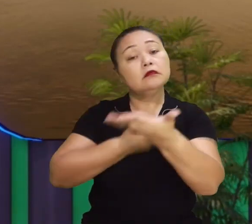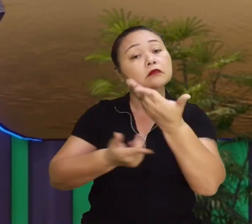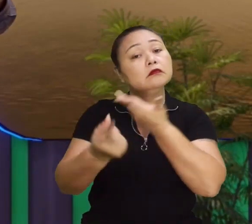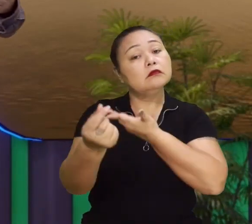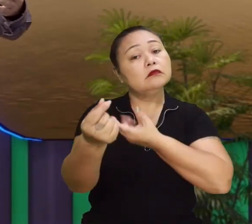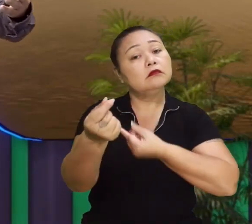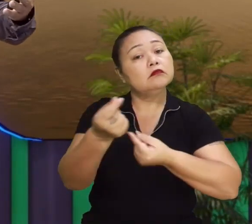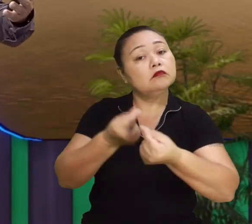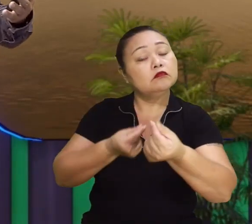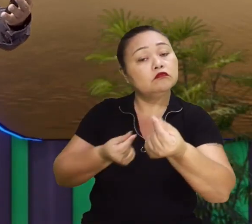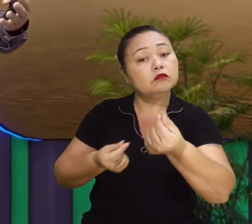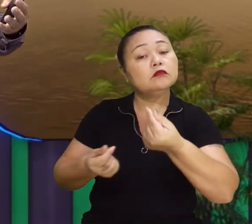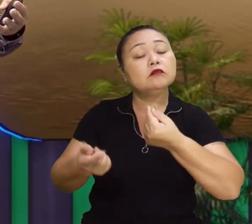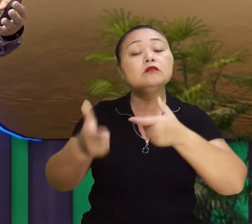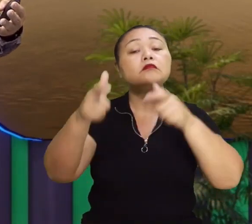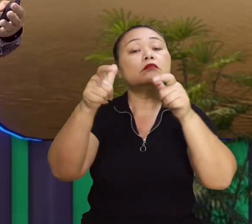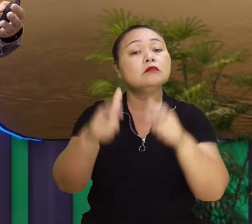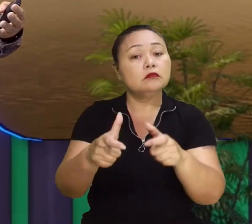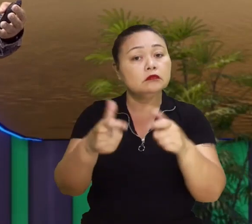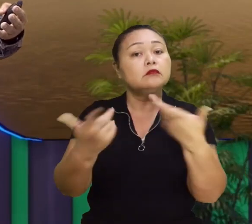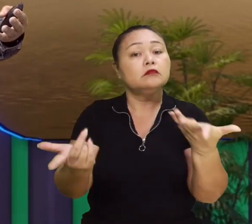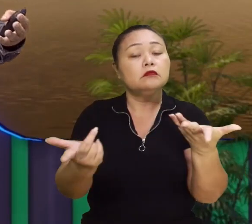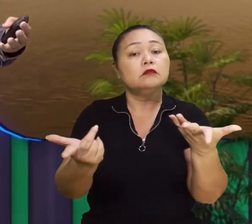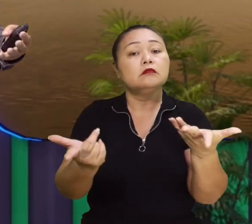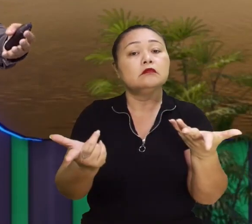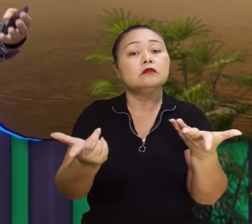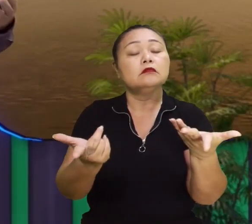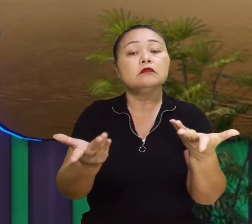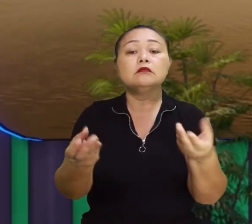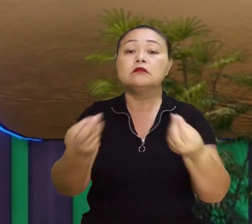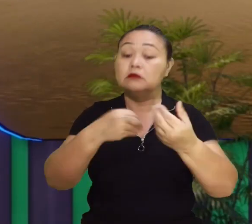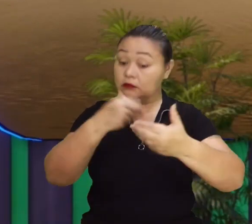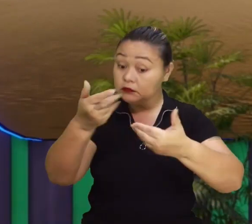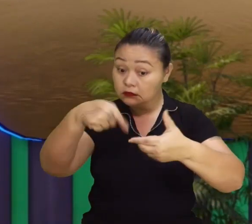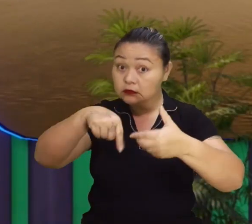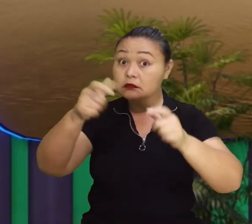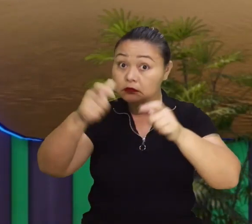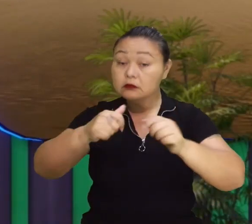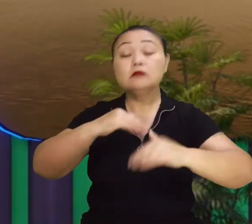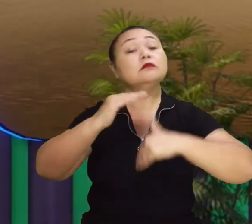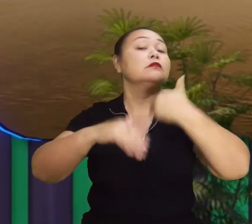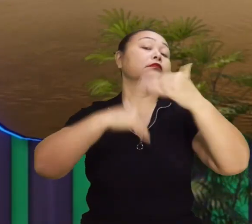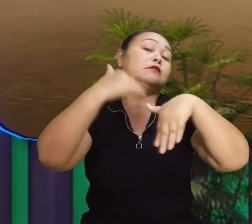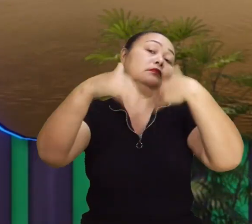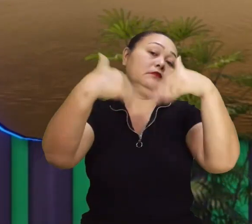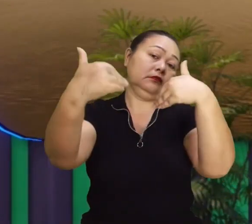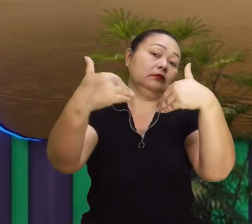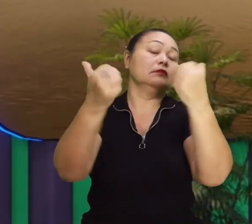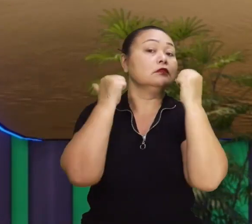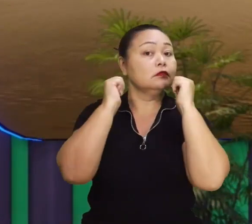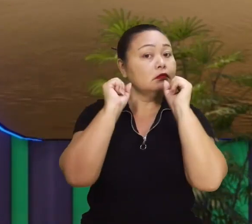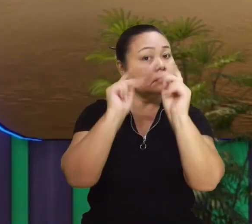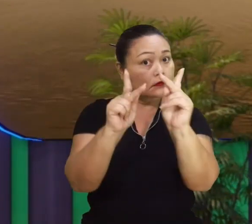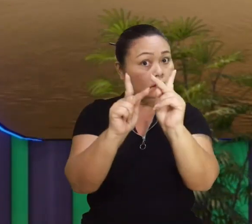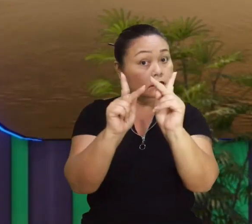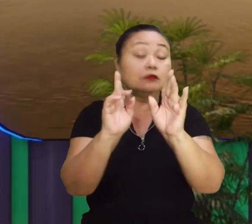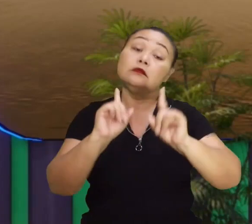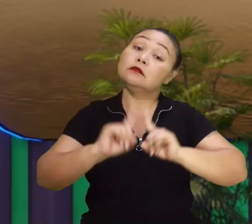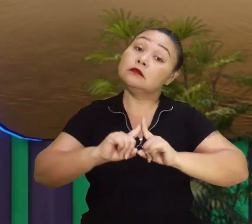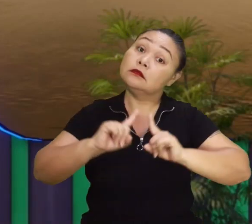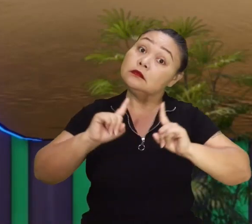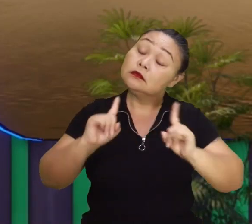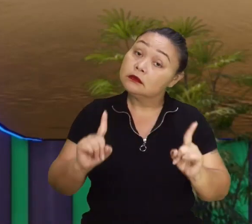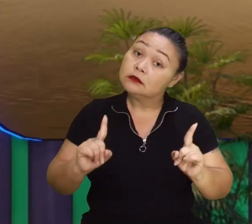uma determinada localidade. Traz desenvolvimento, ok? Mas, no